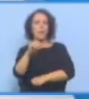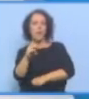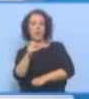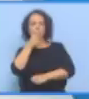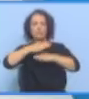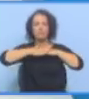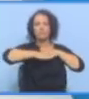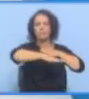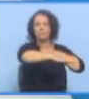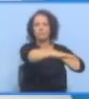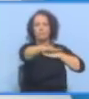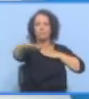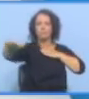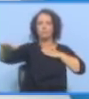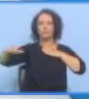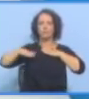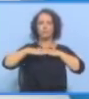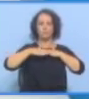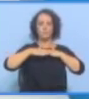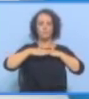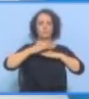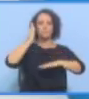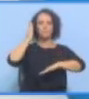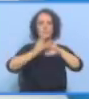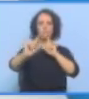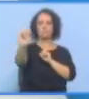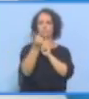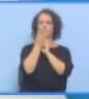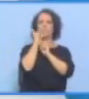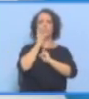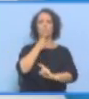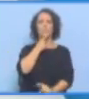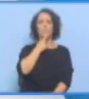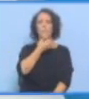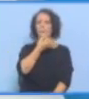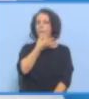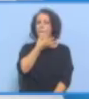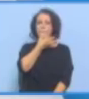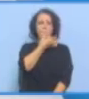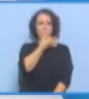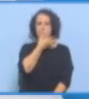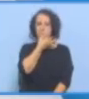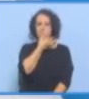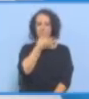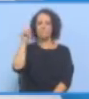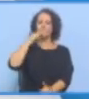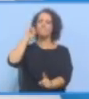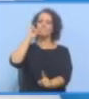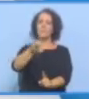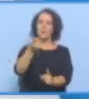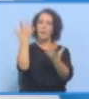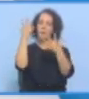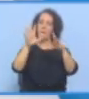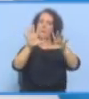Decápole. Trouxeram-lhe então um surdo que mal podia falar e suplicaram-lhe que impusesse as mãos sobre